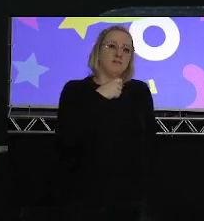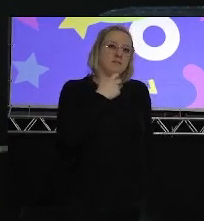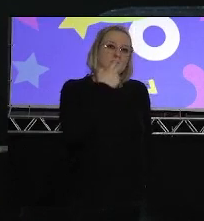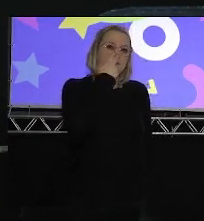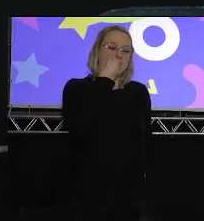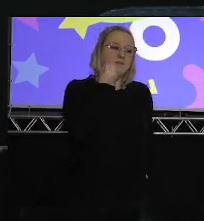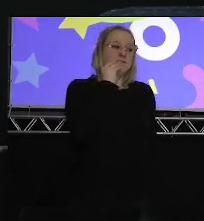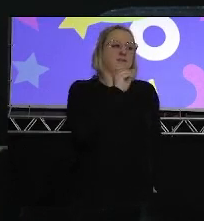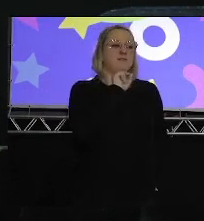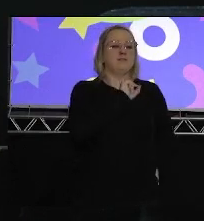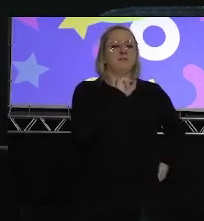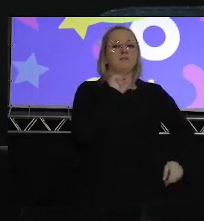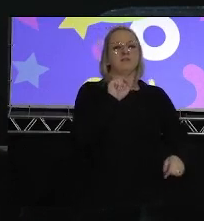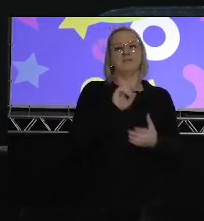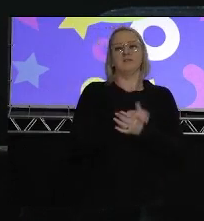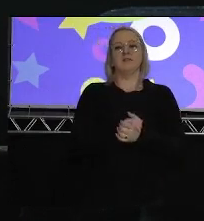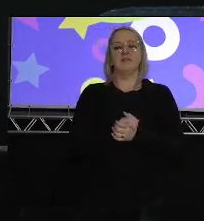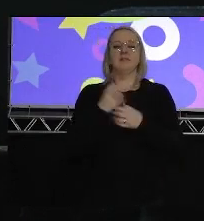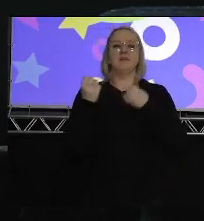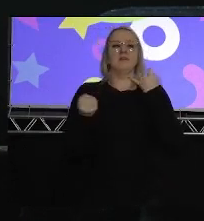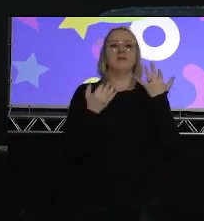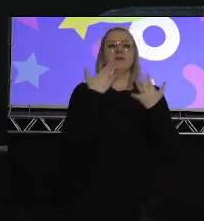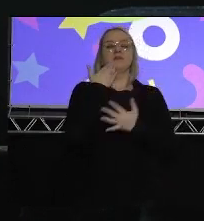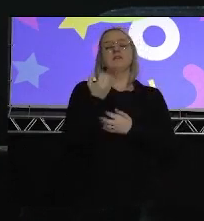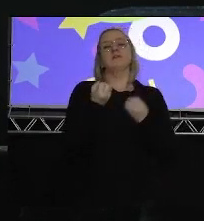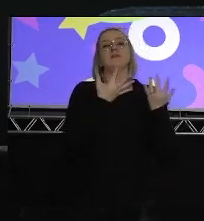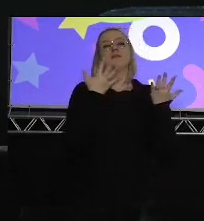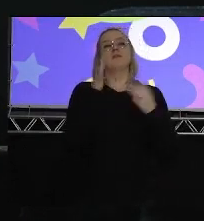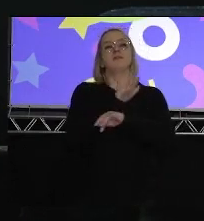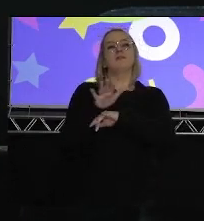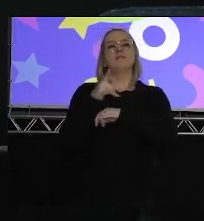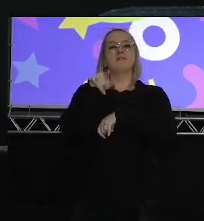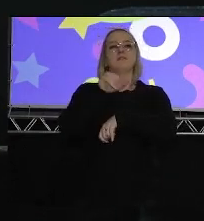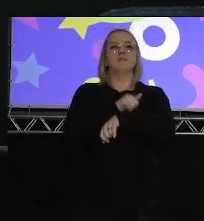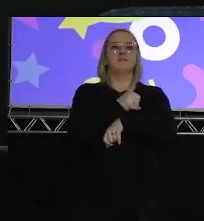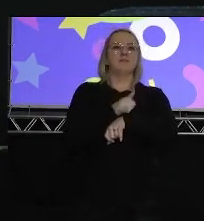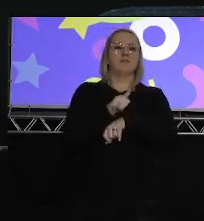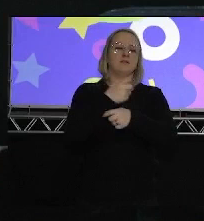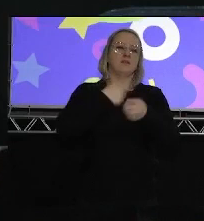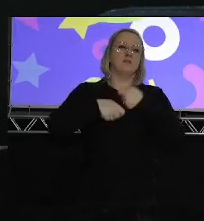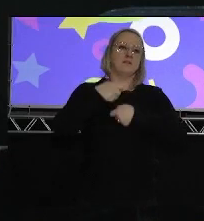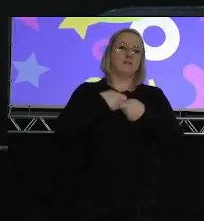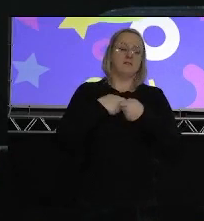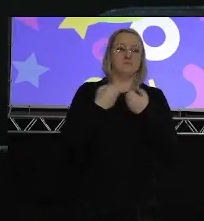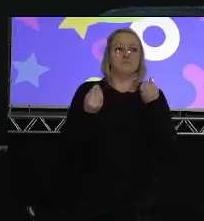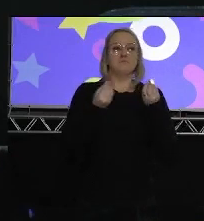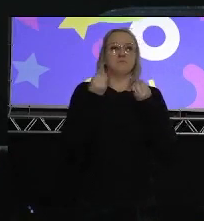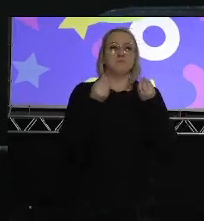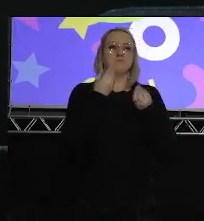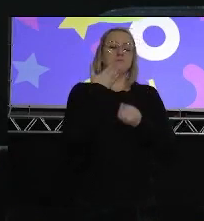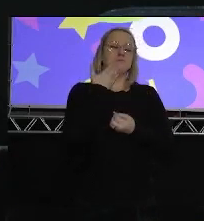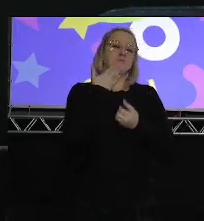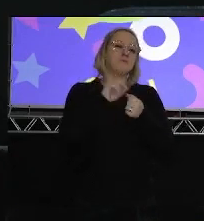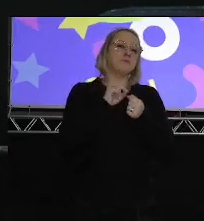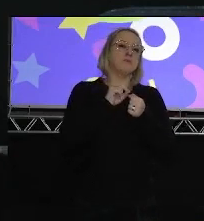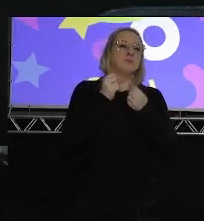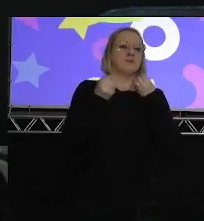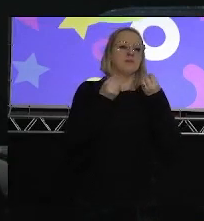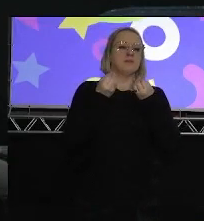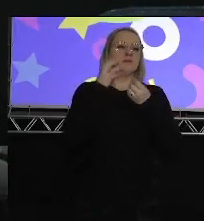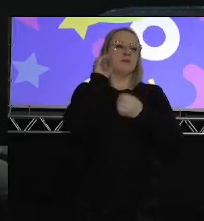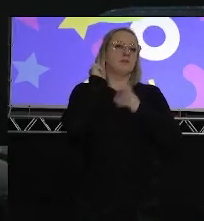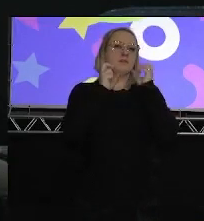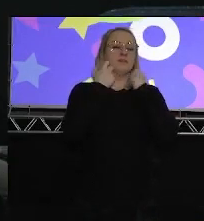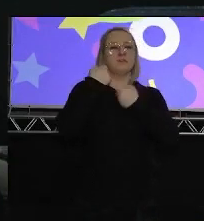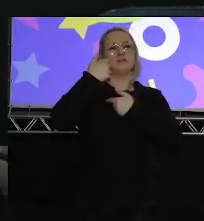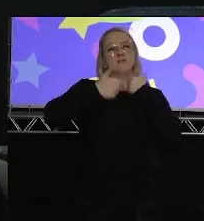fazer. É, me diga, de fato, que contribuição isso tem estrategicamente para o negócio. Me diga quem vão ser os owners, que equipes precisam